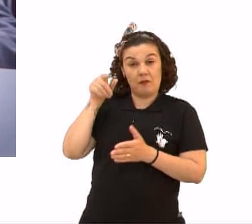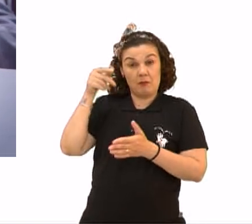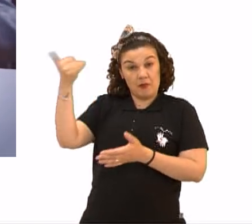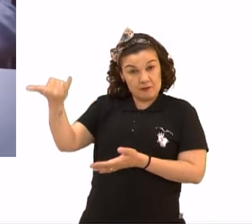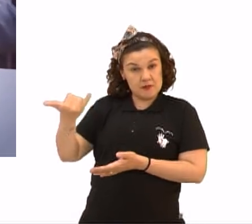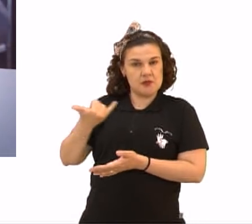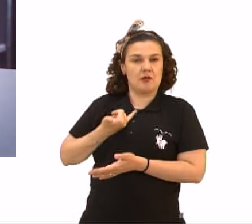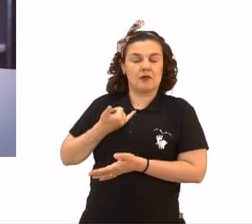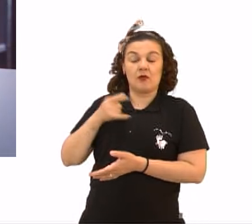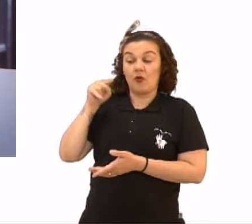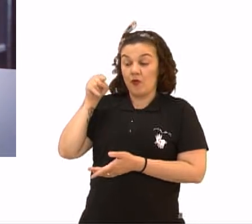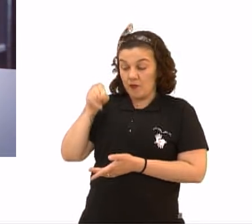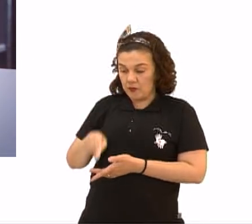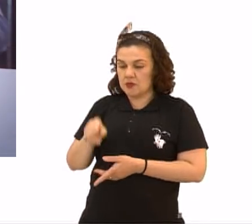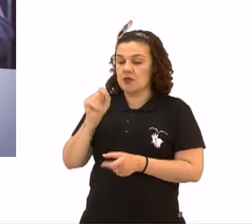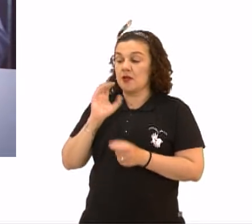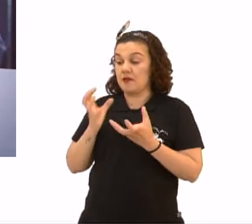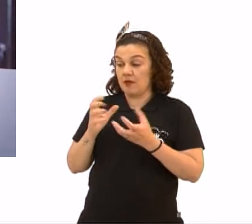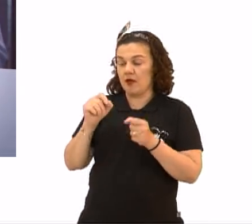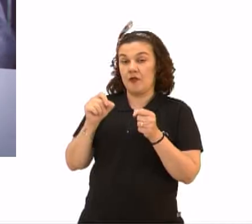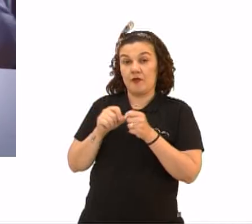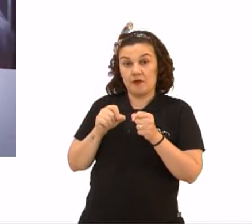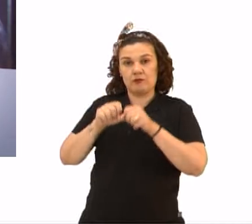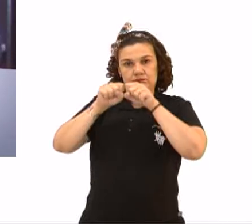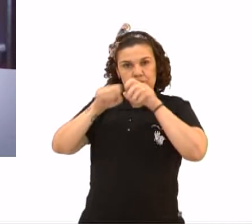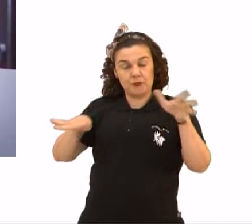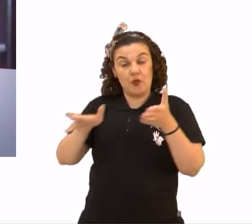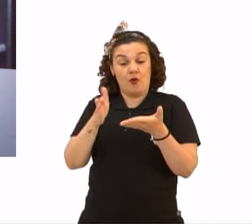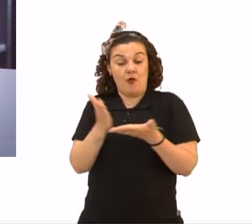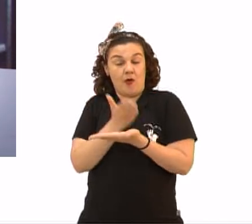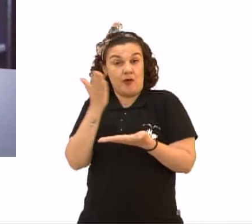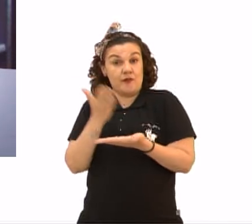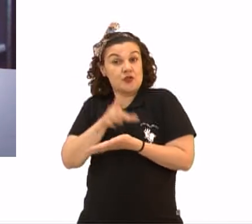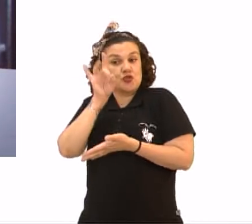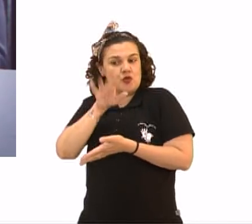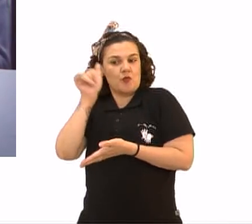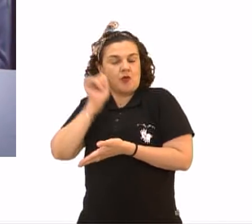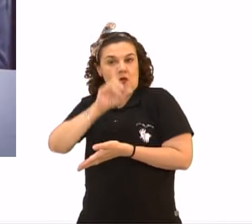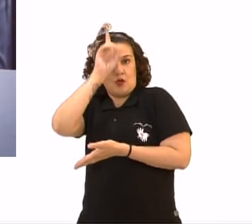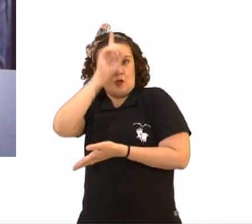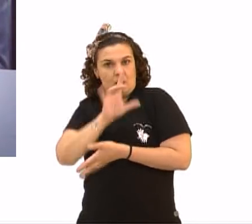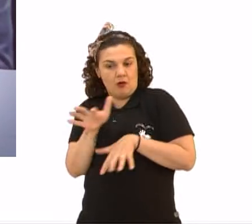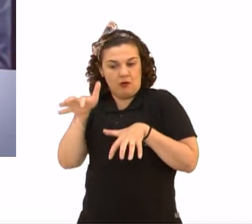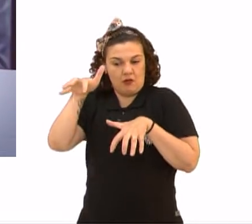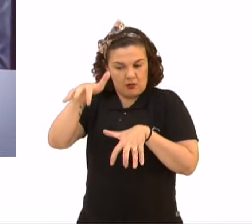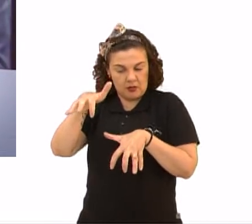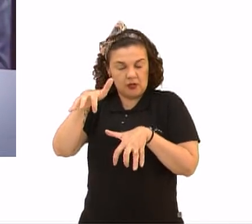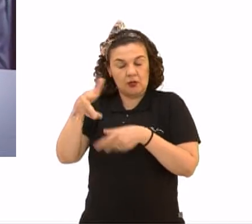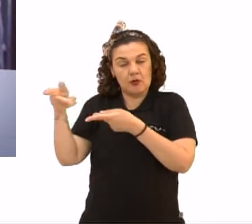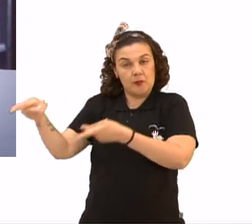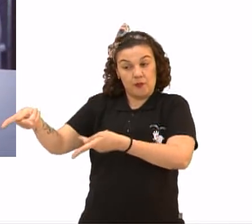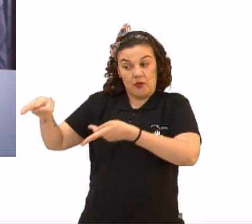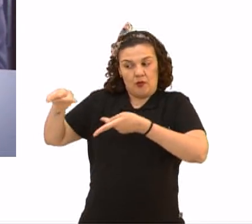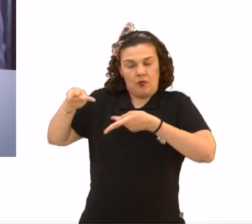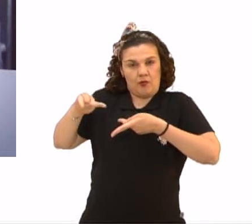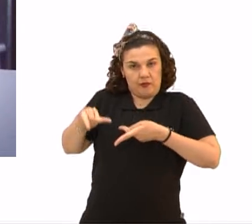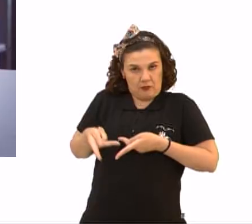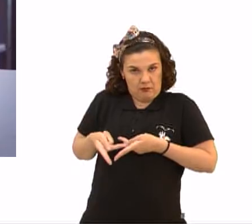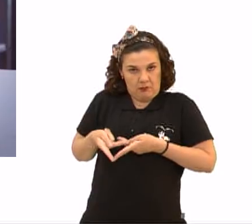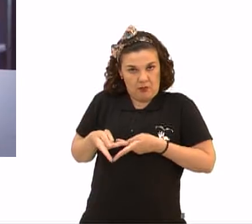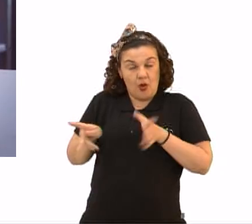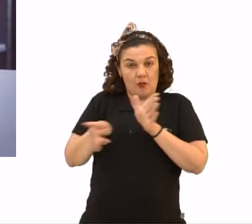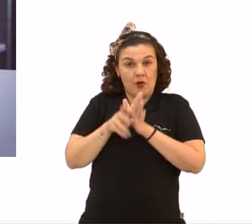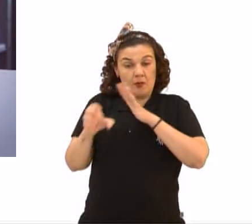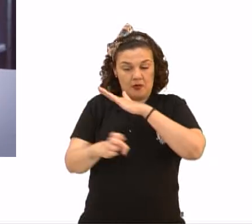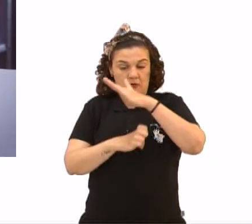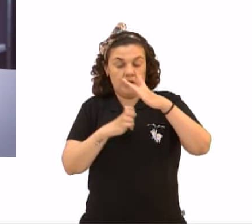Então me encomendaram, falaram, a gente quer lançar com você uma revista solo da Loira Fantasma. Então a partir do convite da editora, que foi a